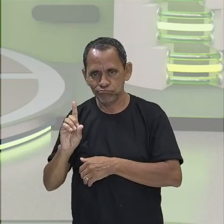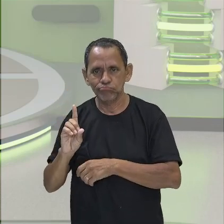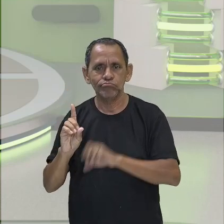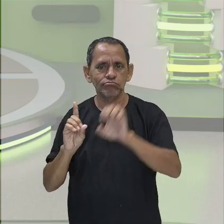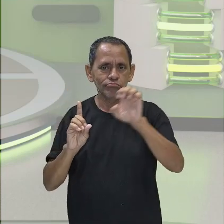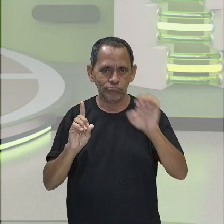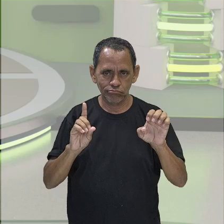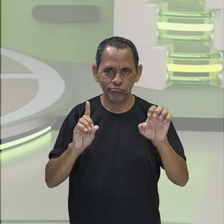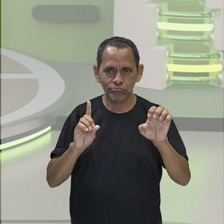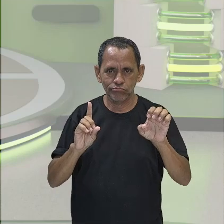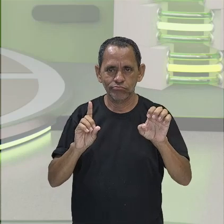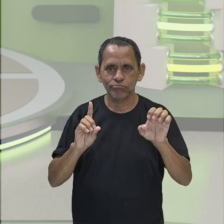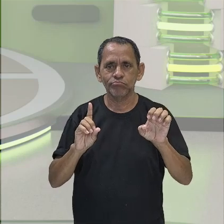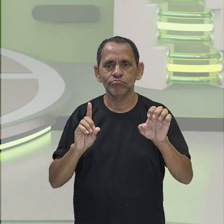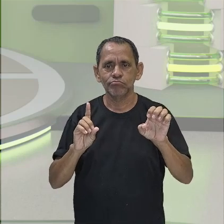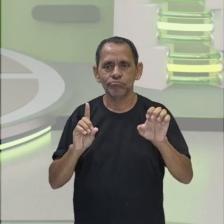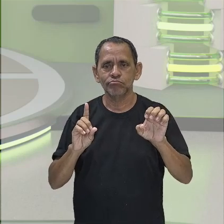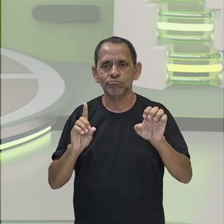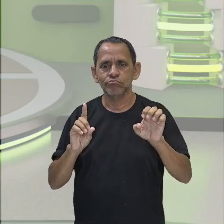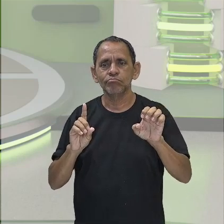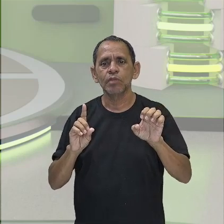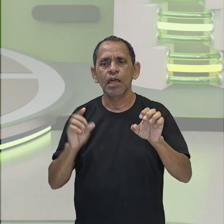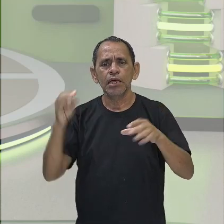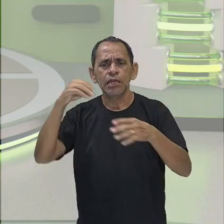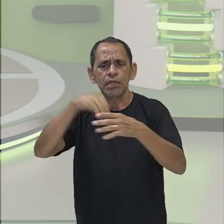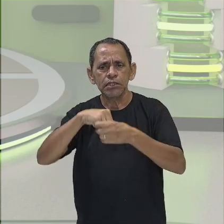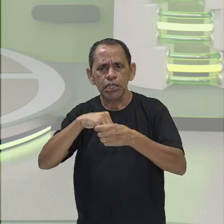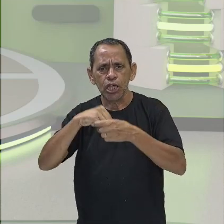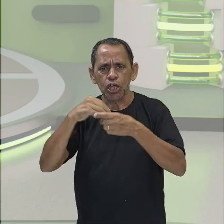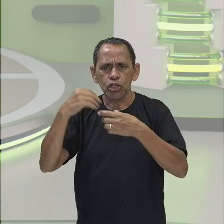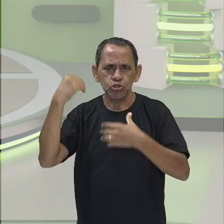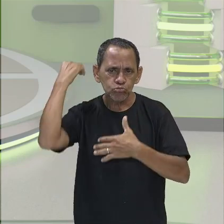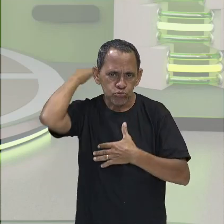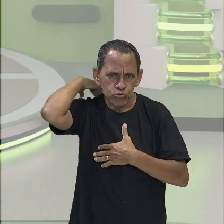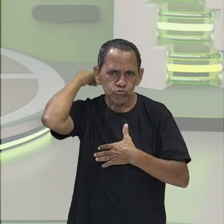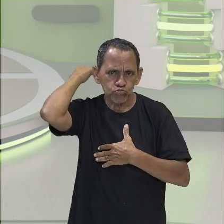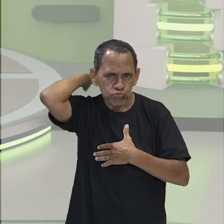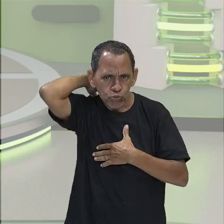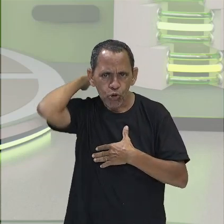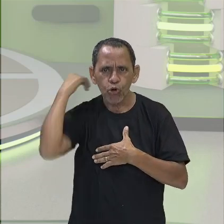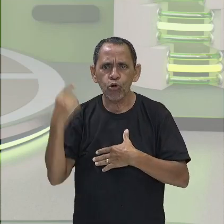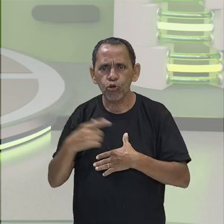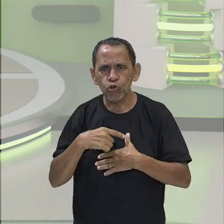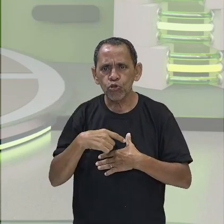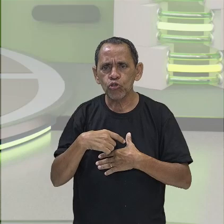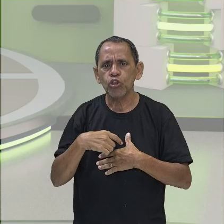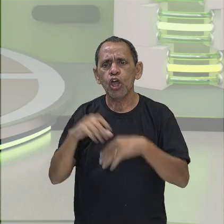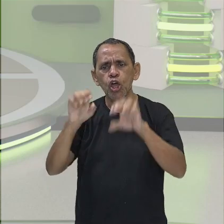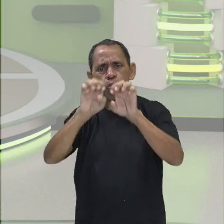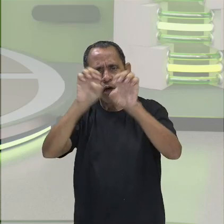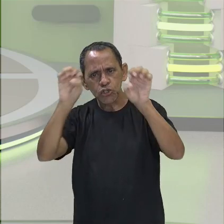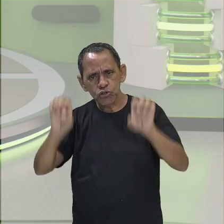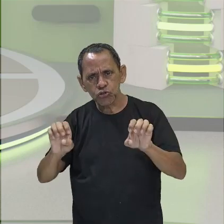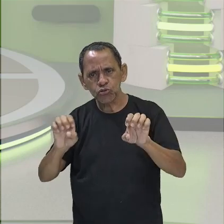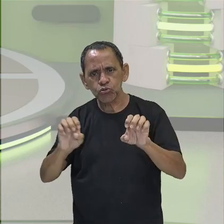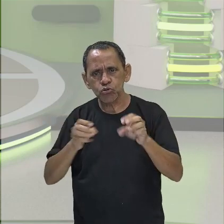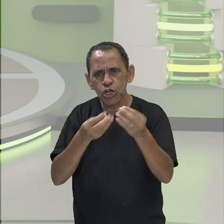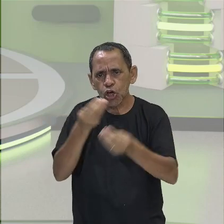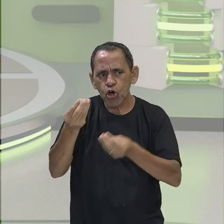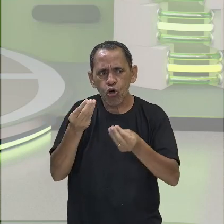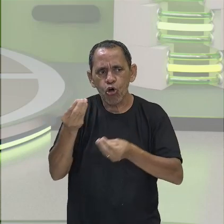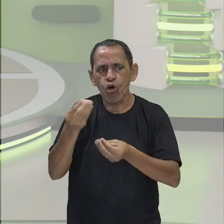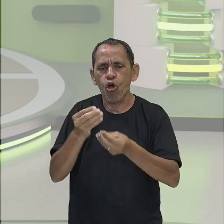pulmão esquerdo e dentro dele nós vamos ter toda uma arquitetura, né,